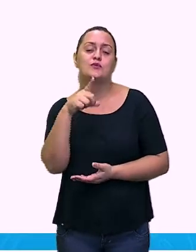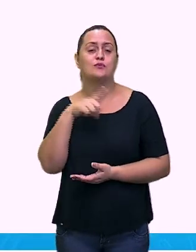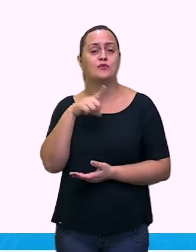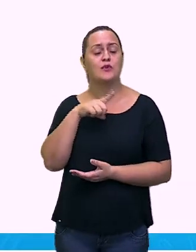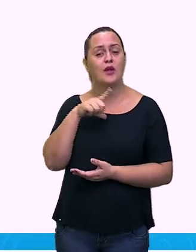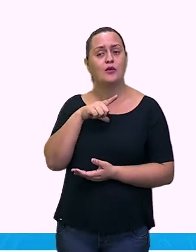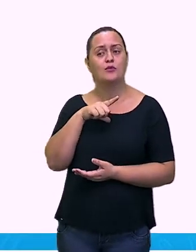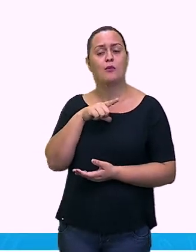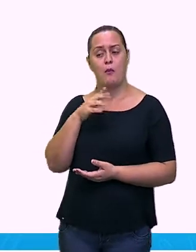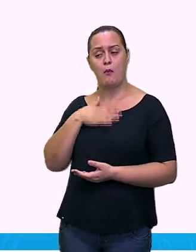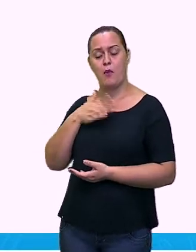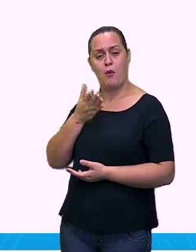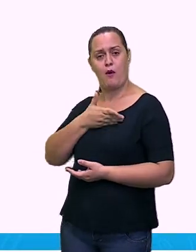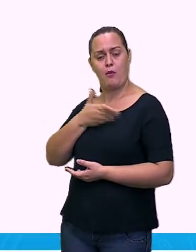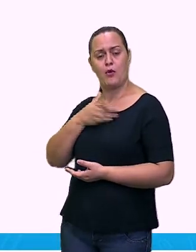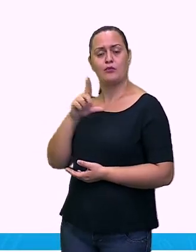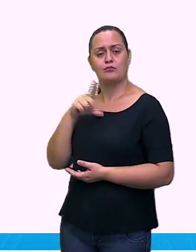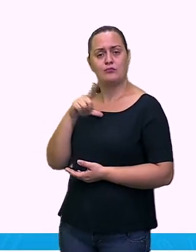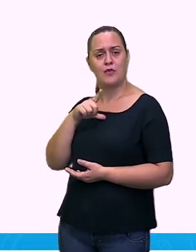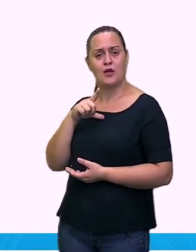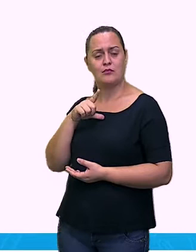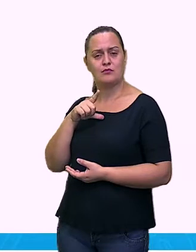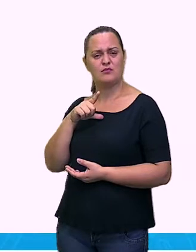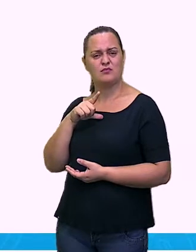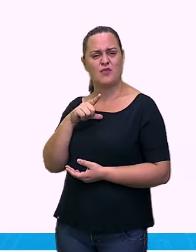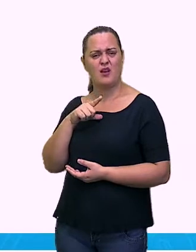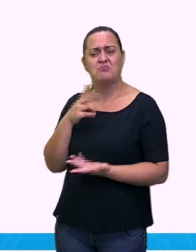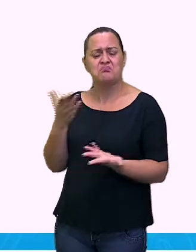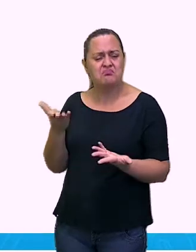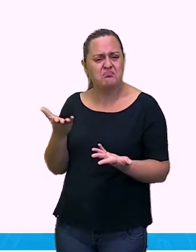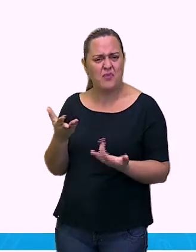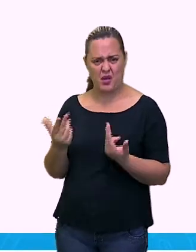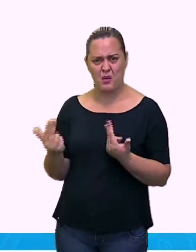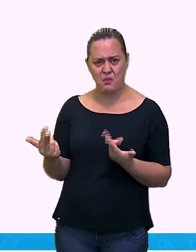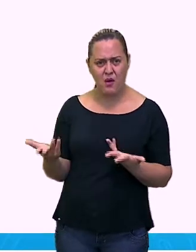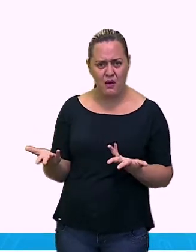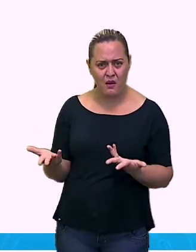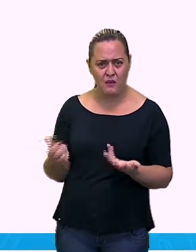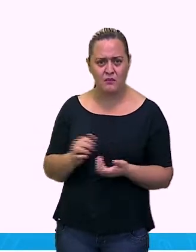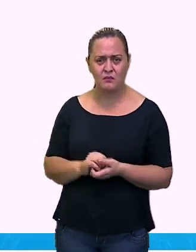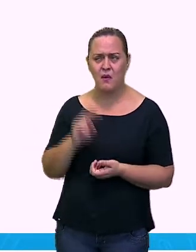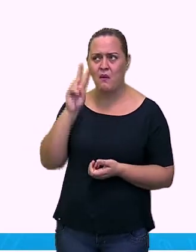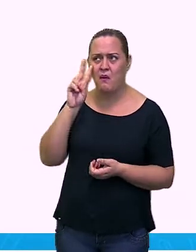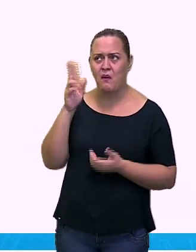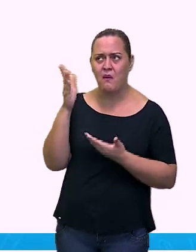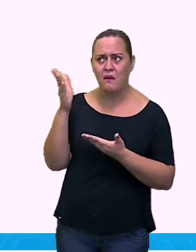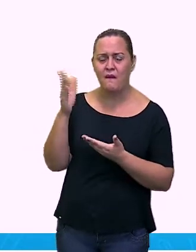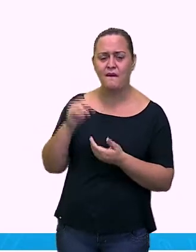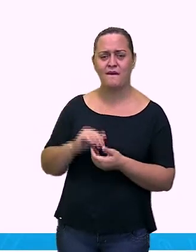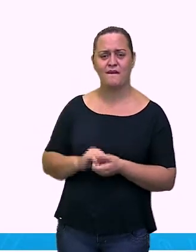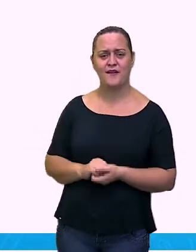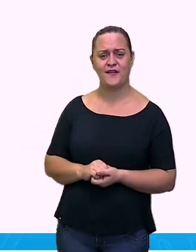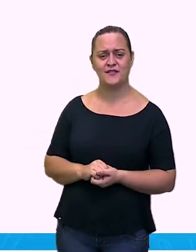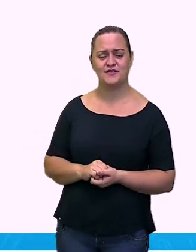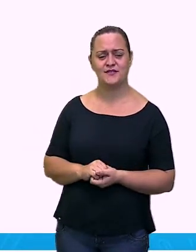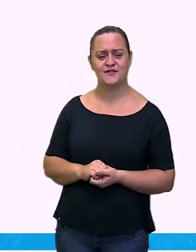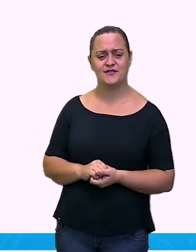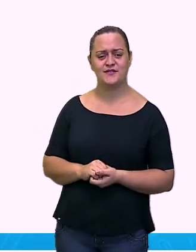amigo se ficou tudo separadinho e repartido igual vamos lá ó 1 2